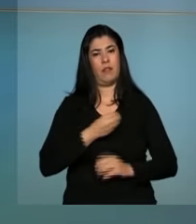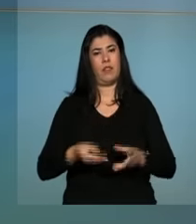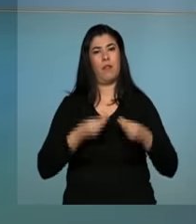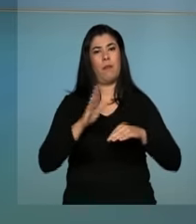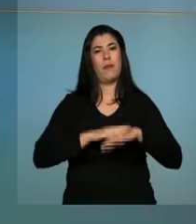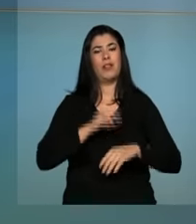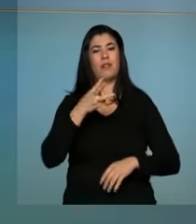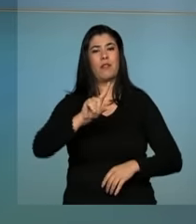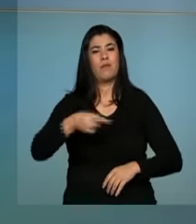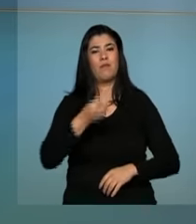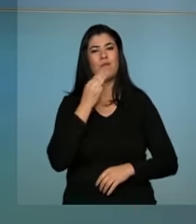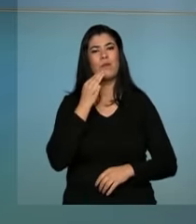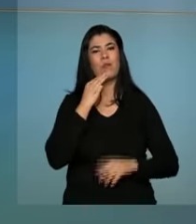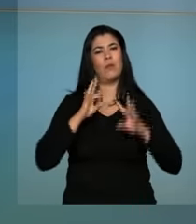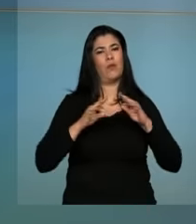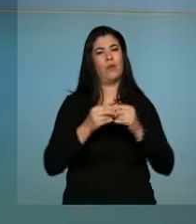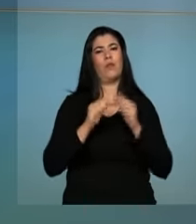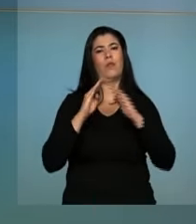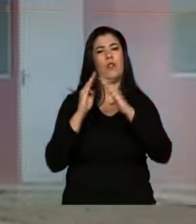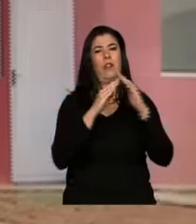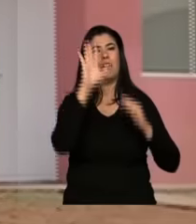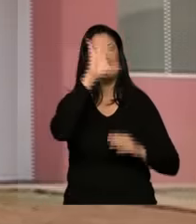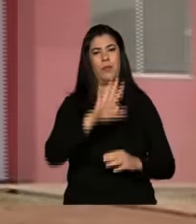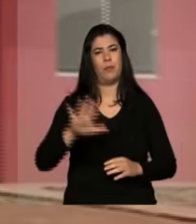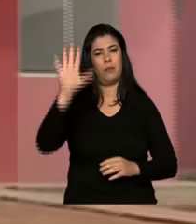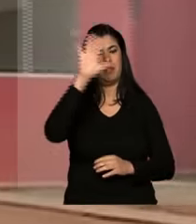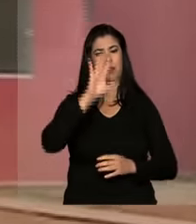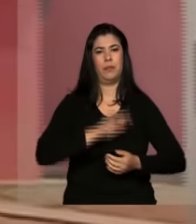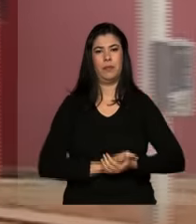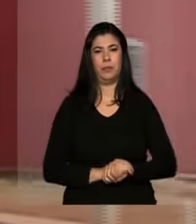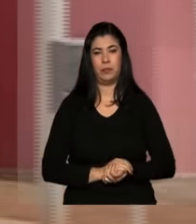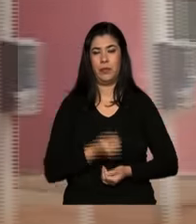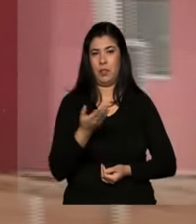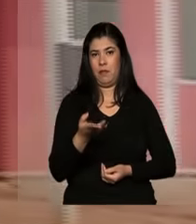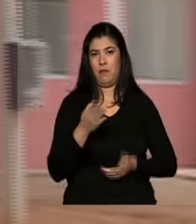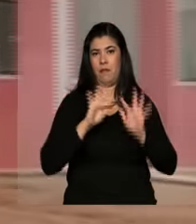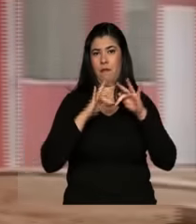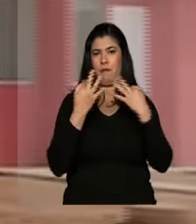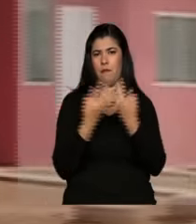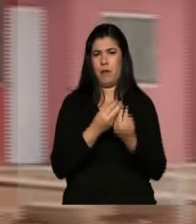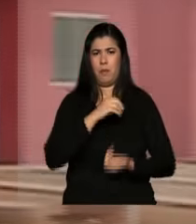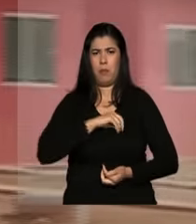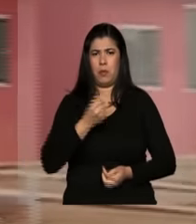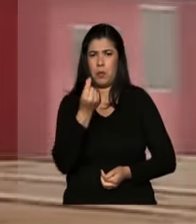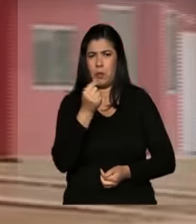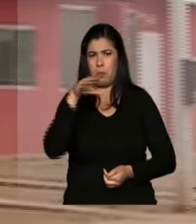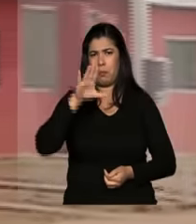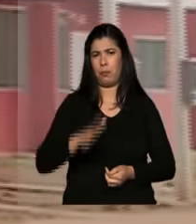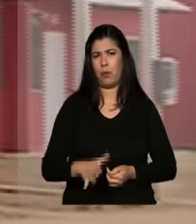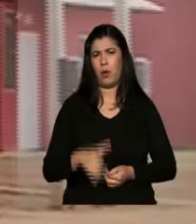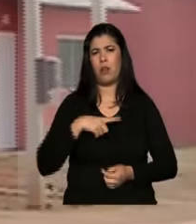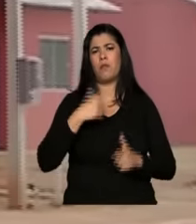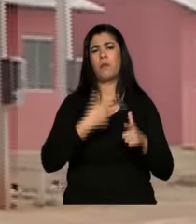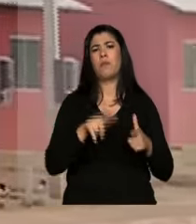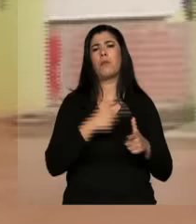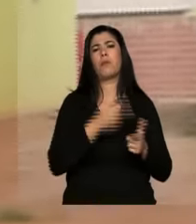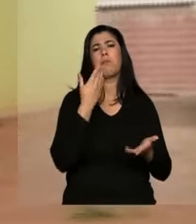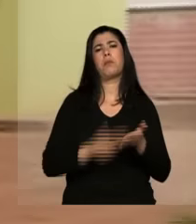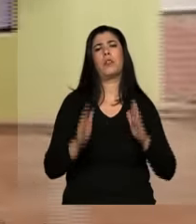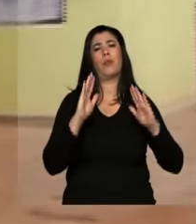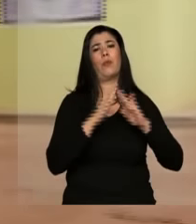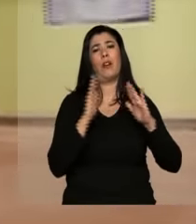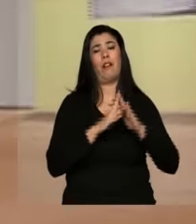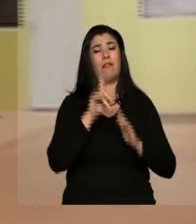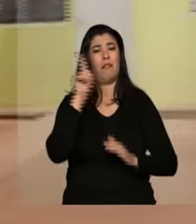mil moradias em todo o país. Famílias de baixa renda e que tiveram as casas afetadas pelas enchentes